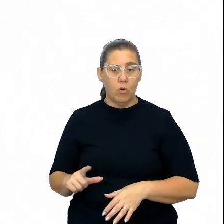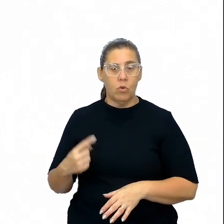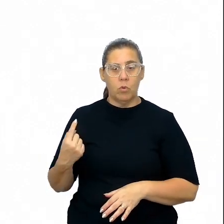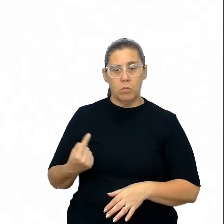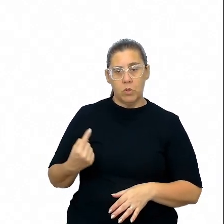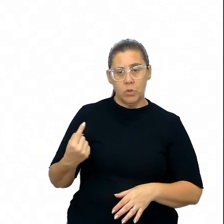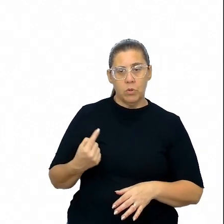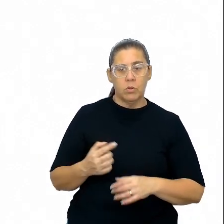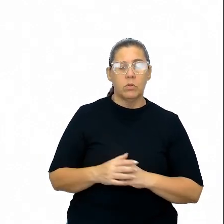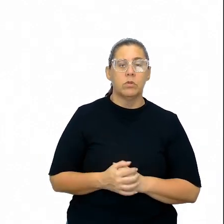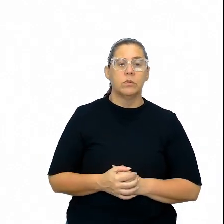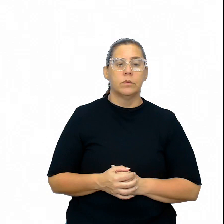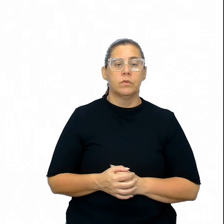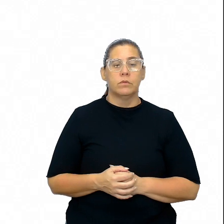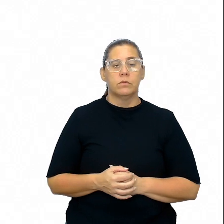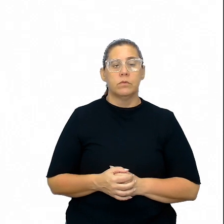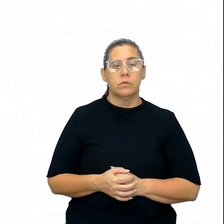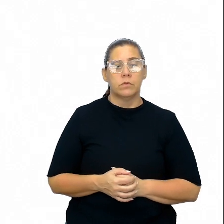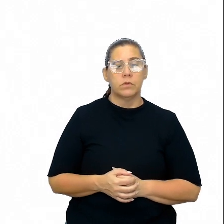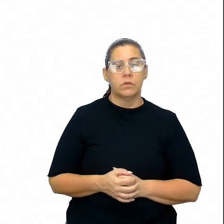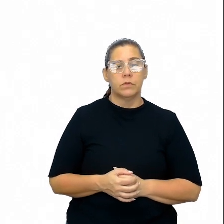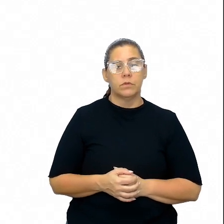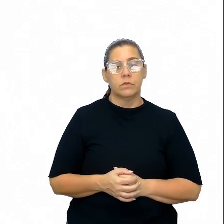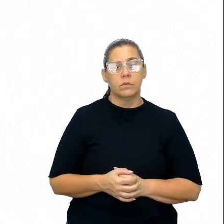série do ensino médio. Nós